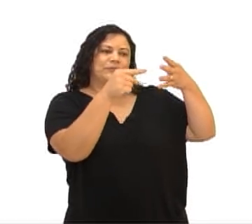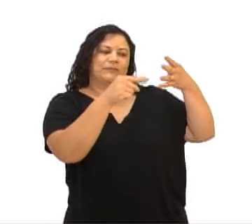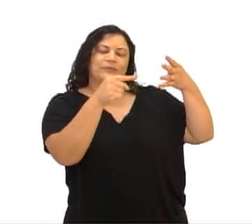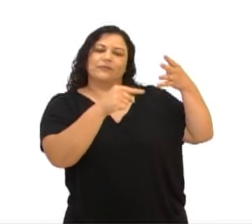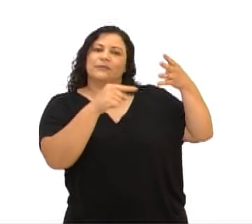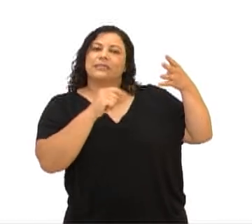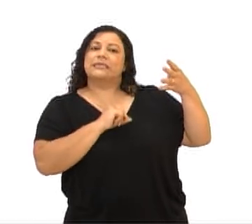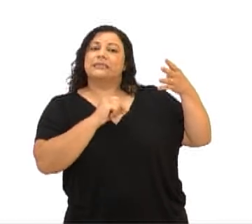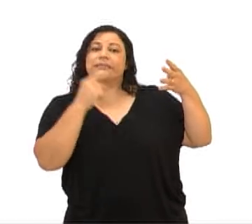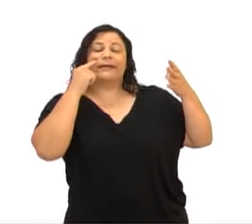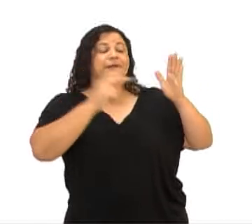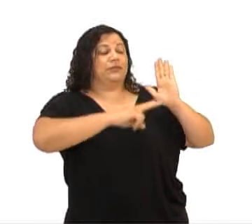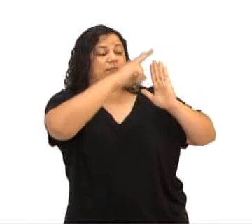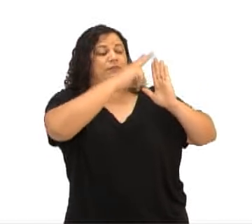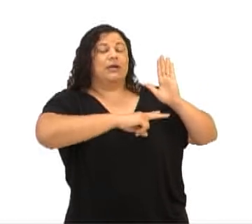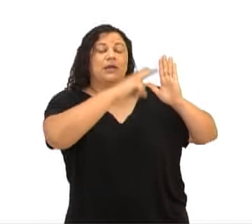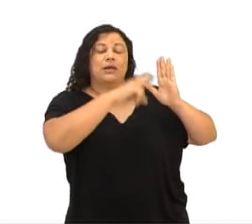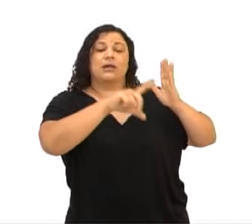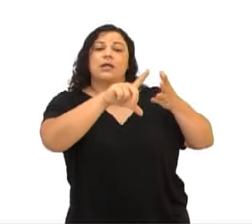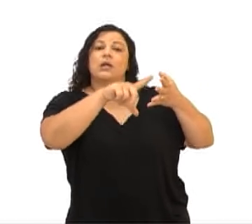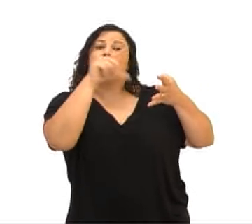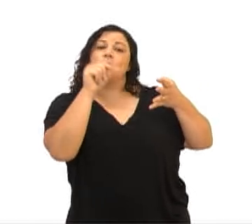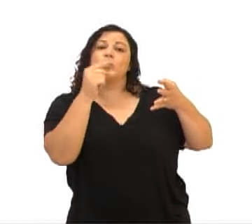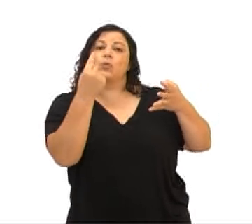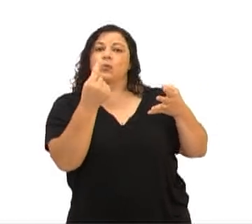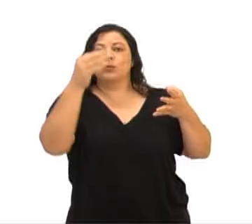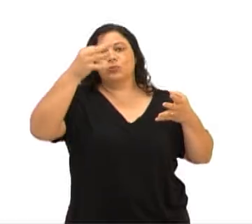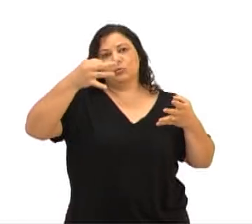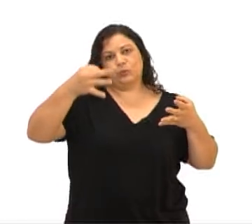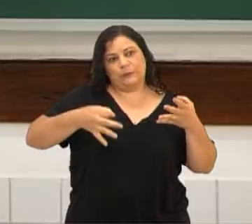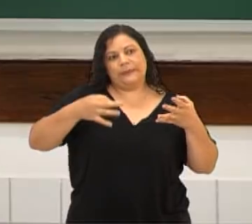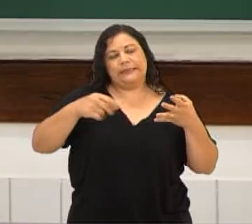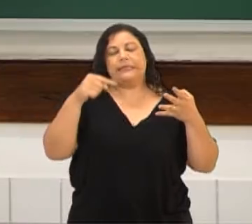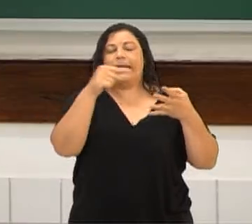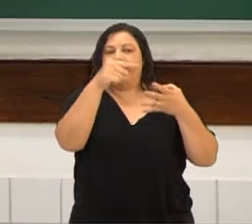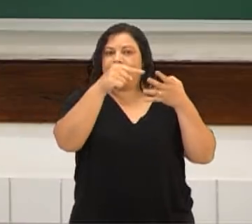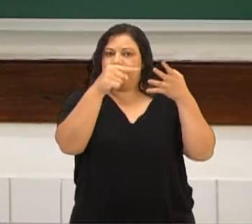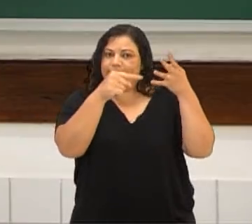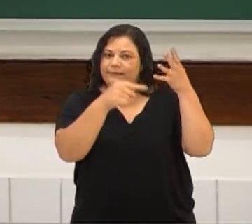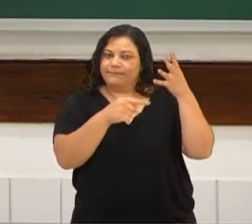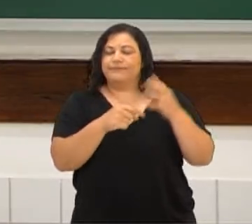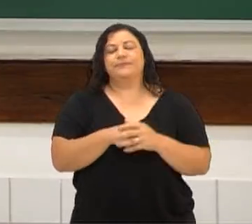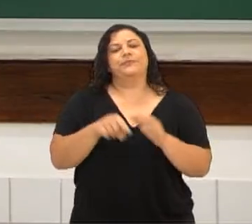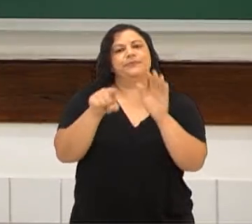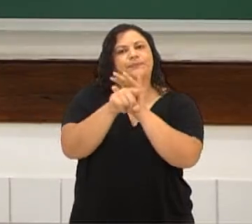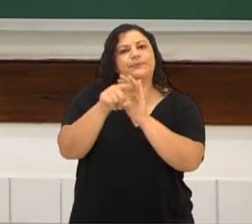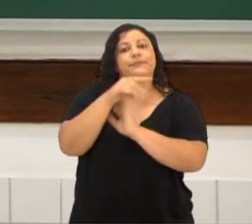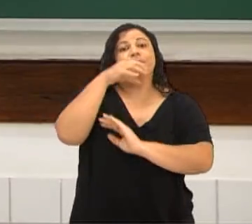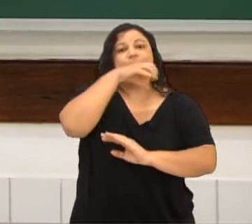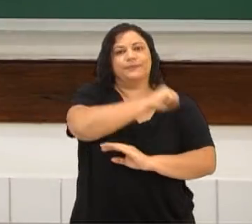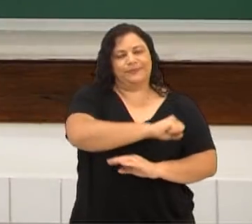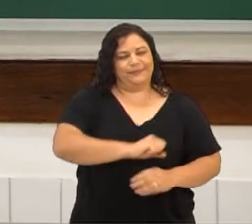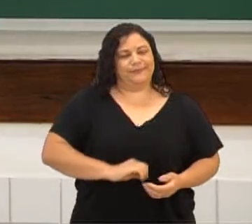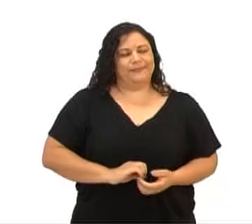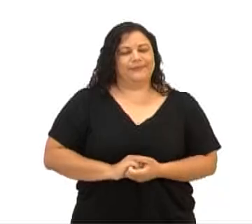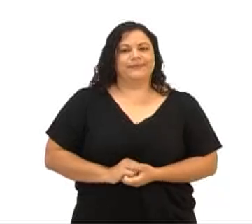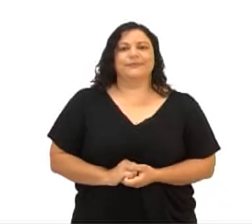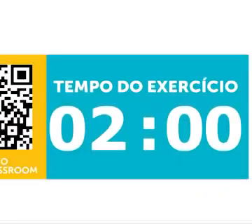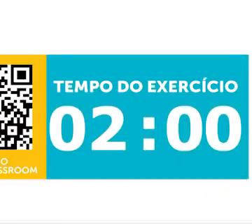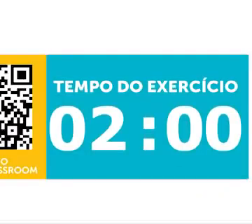planejada e contínua, ou letra D, tecnológica e informacional. Vai lá, o quiz é jogo rápido, a gente já volta para a correção.